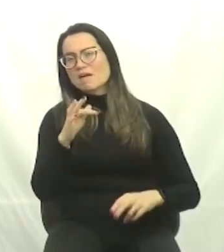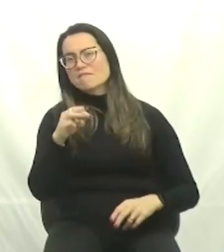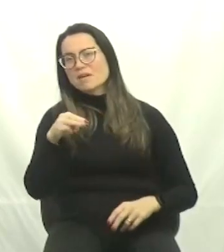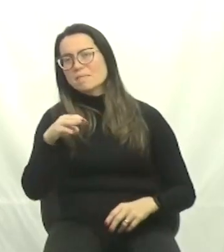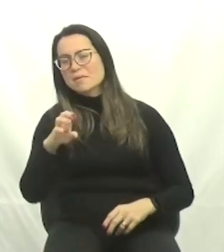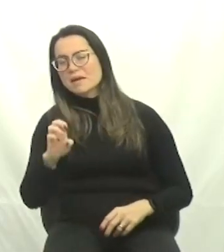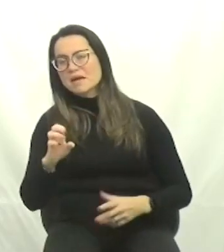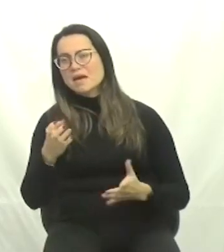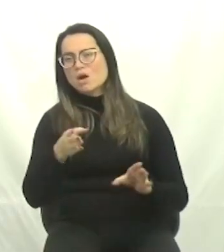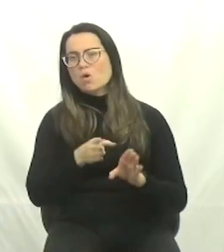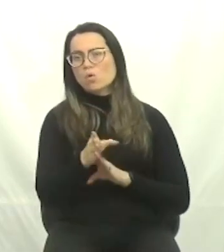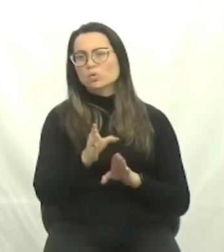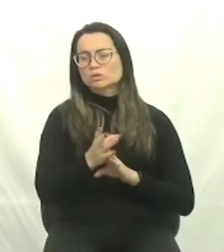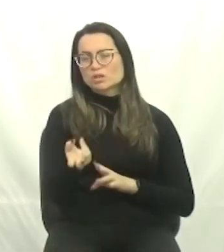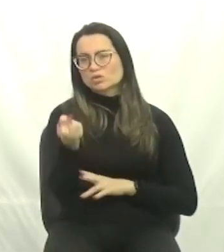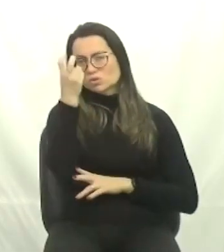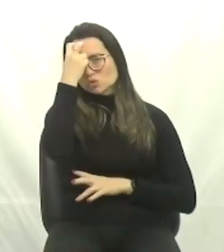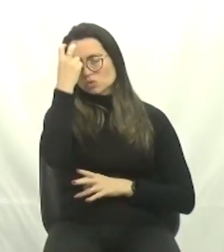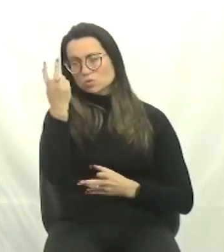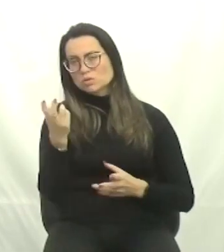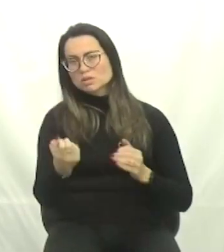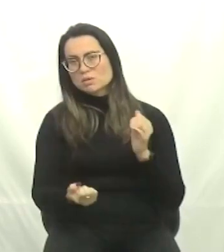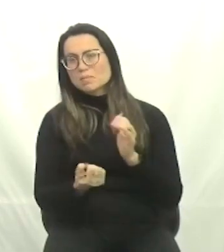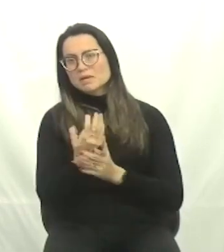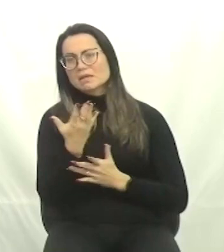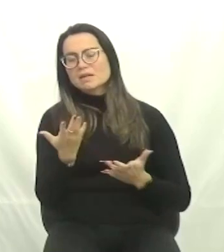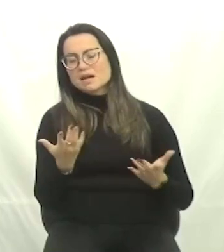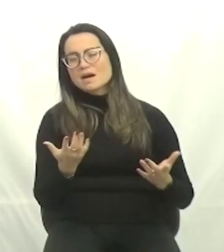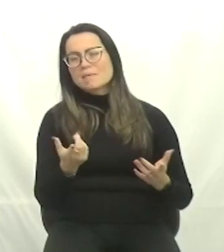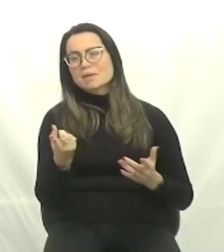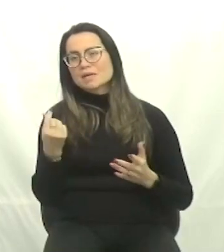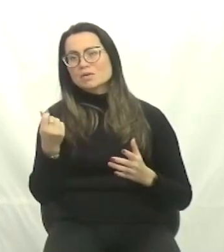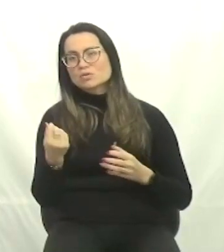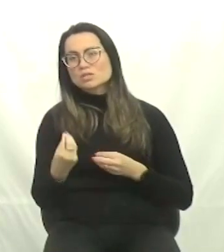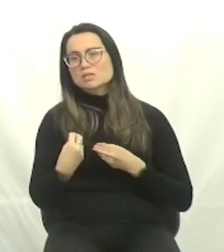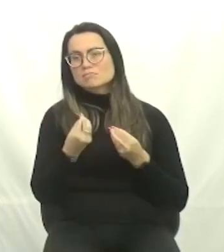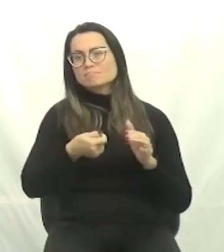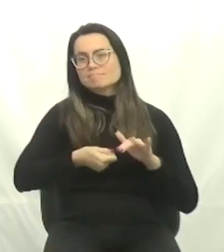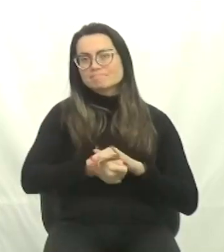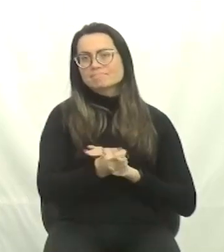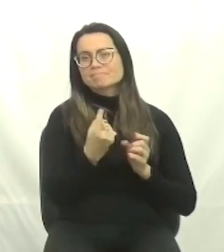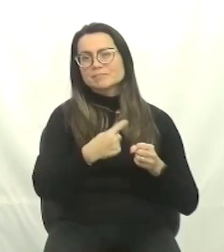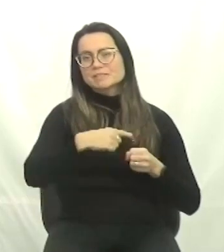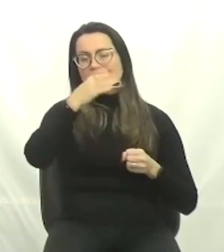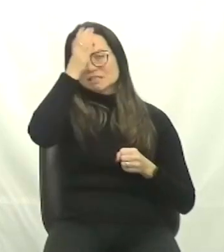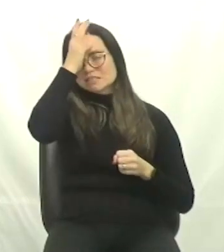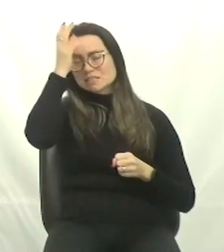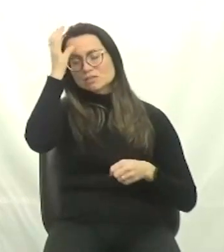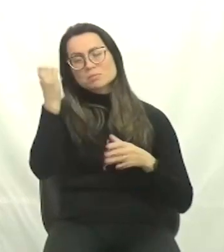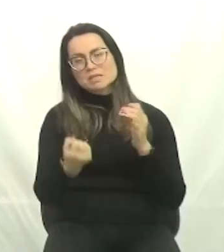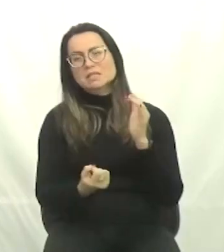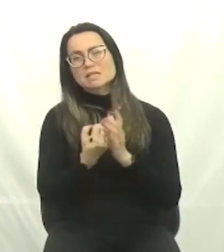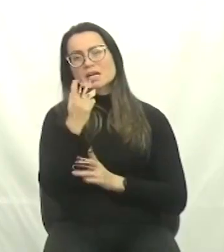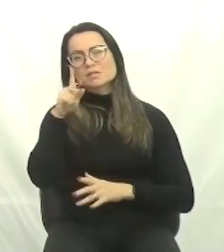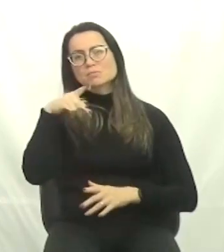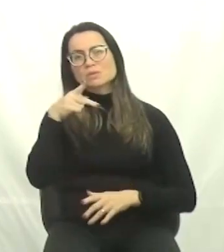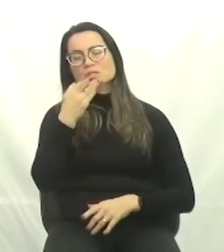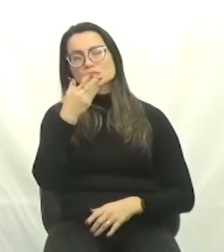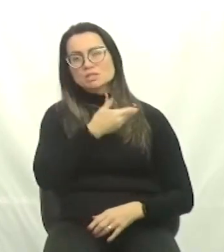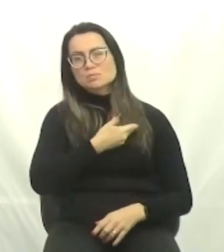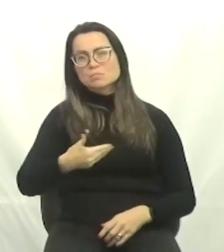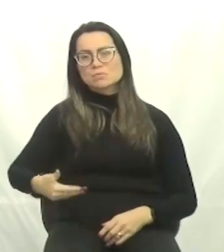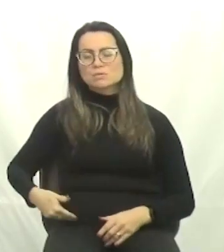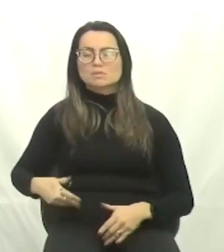de Cultura, né, para criar condições para que esse recurso venha para Criciúma e sejam, então, portanto, criadas políticas públicas que vão para